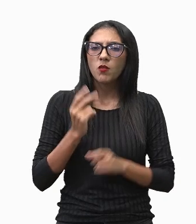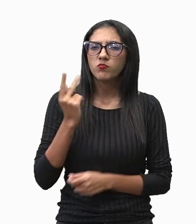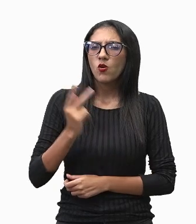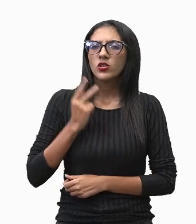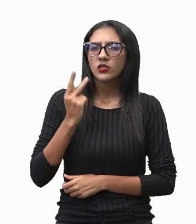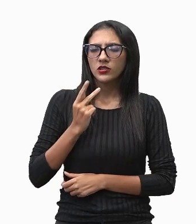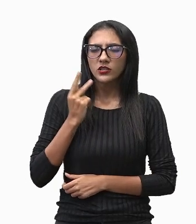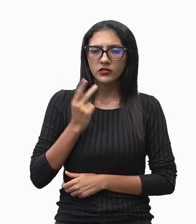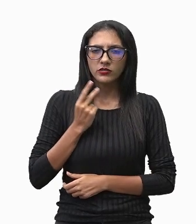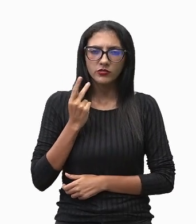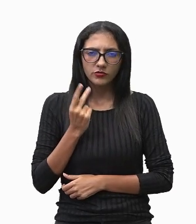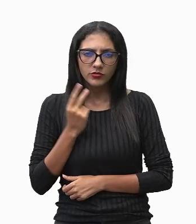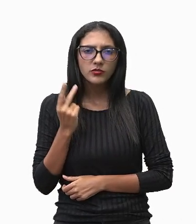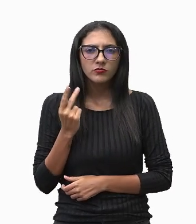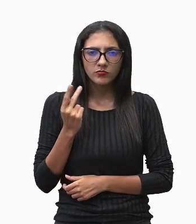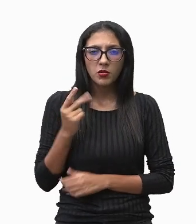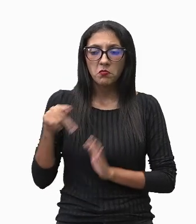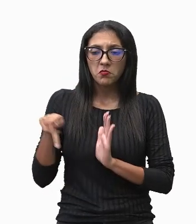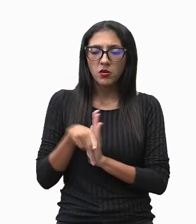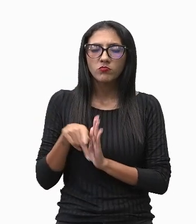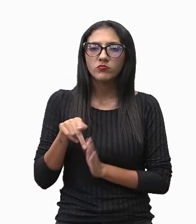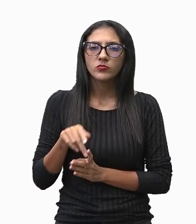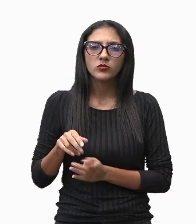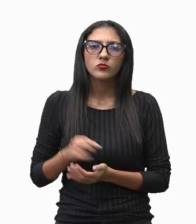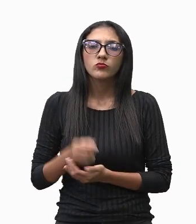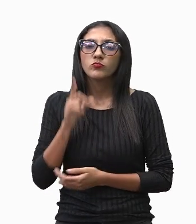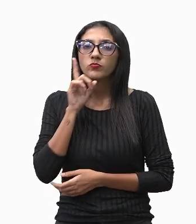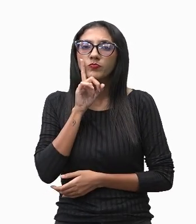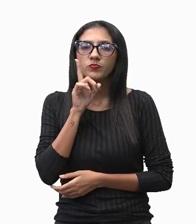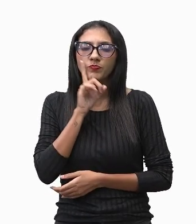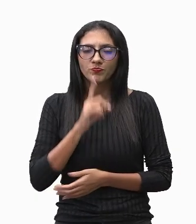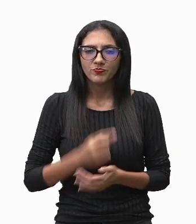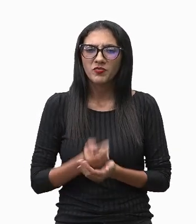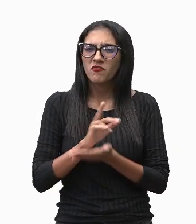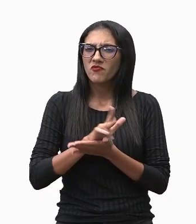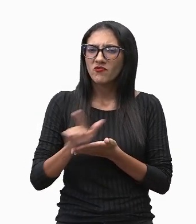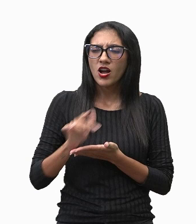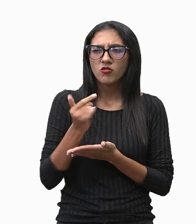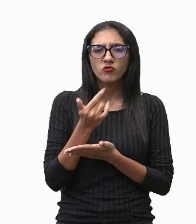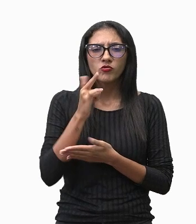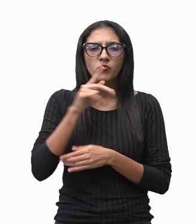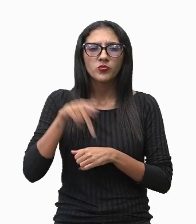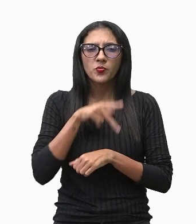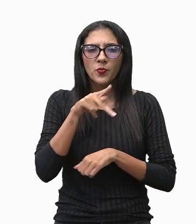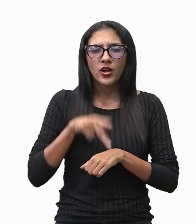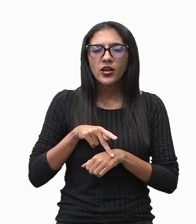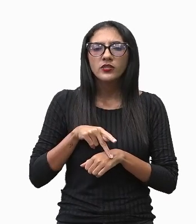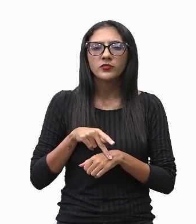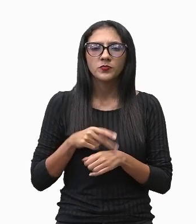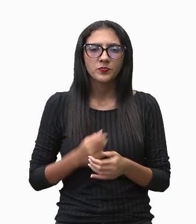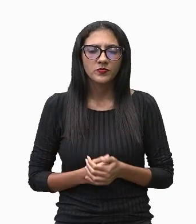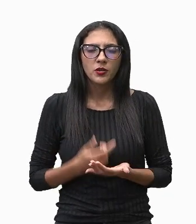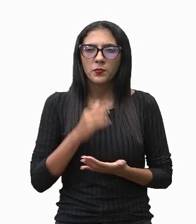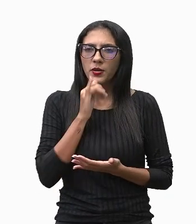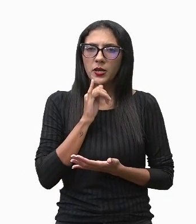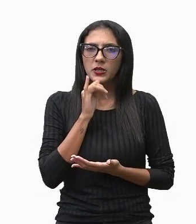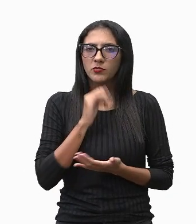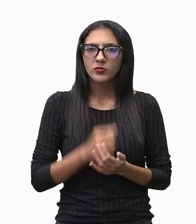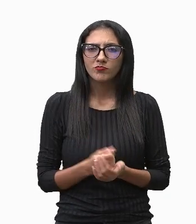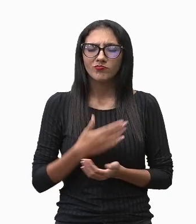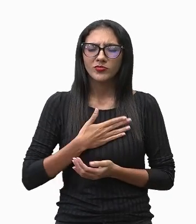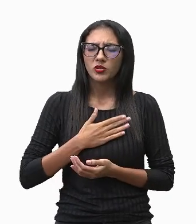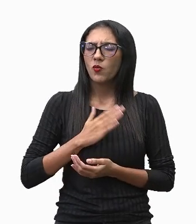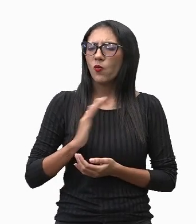externa dos Estados Unidos, né, onde muitos países aí que, digamos assim, que não gostam muito